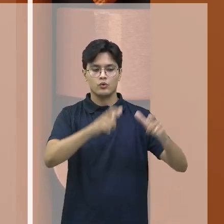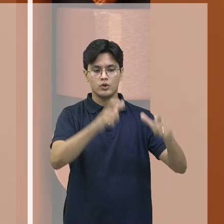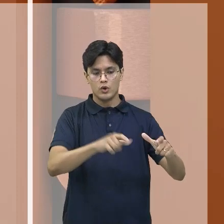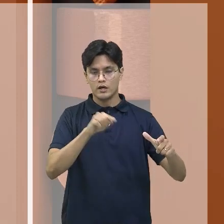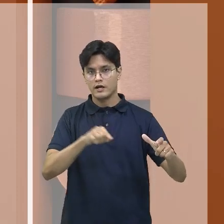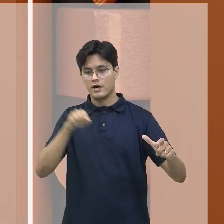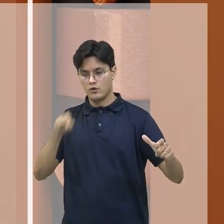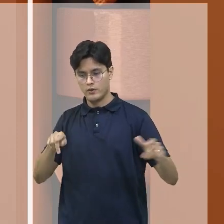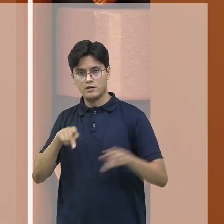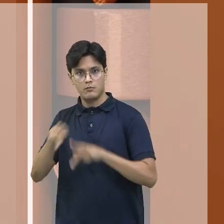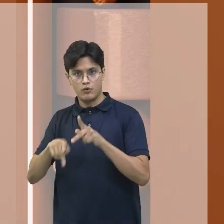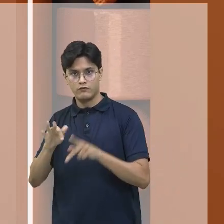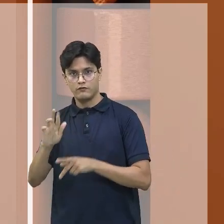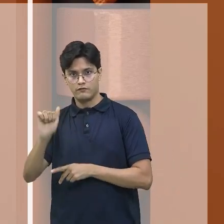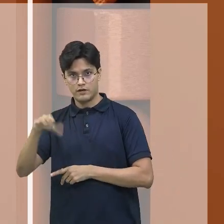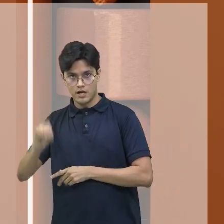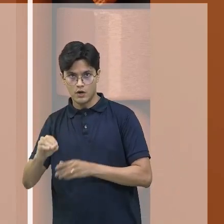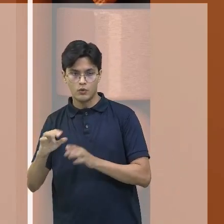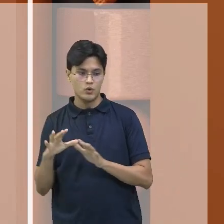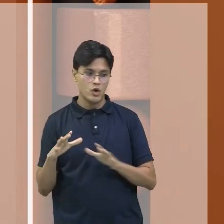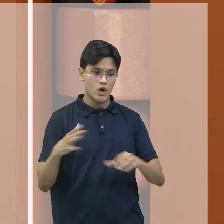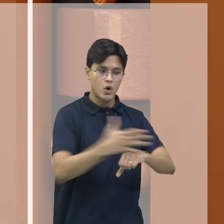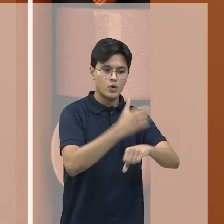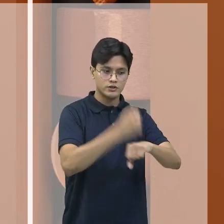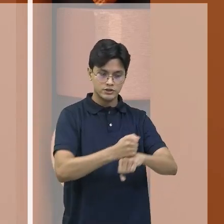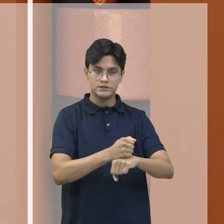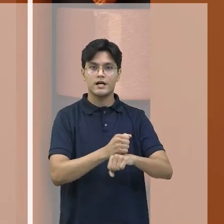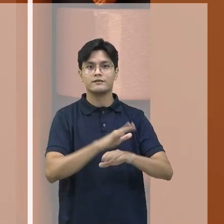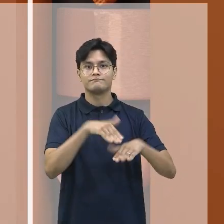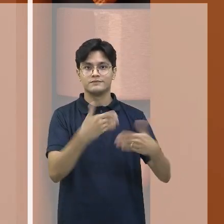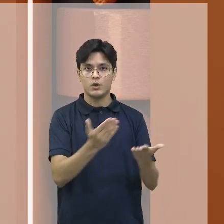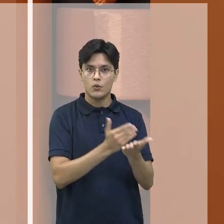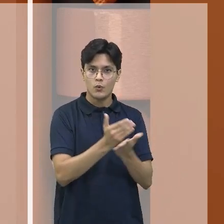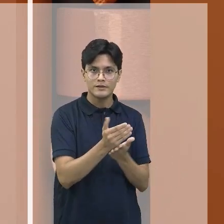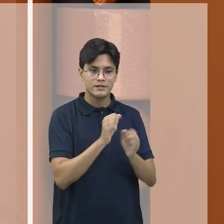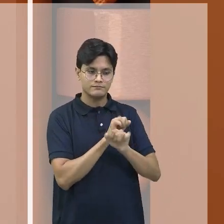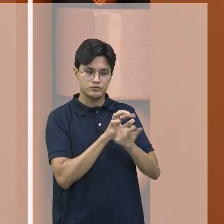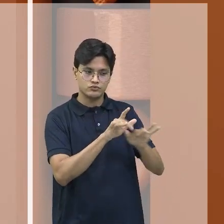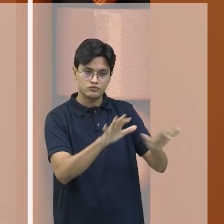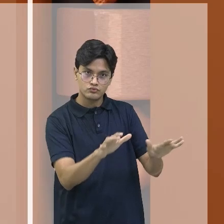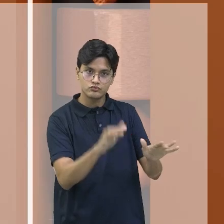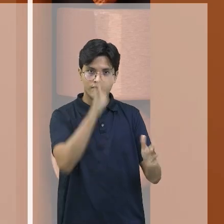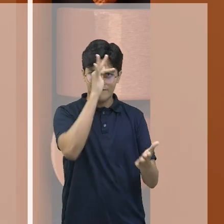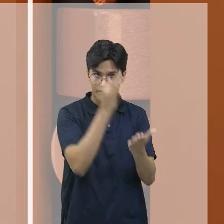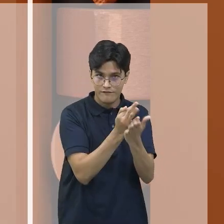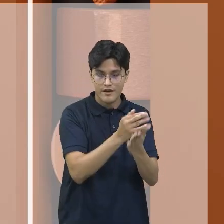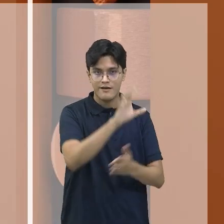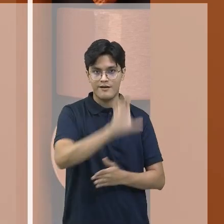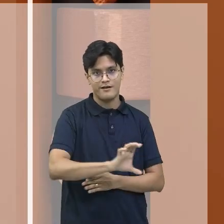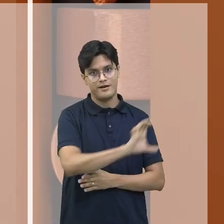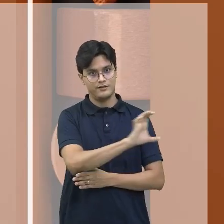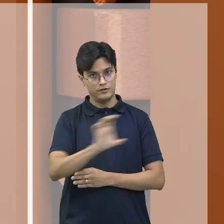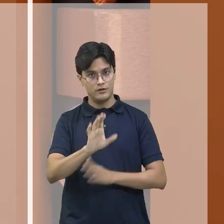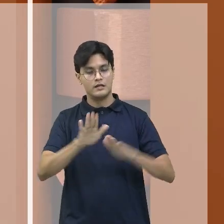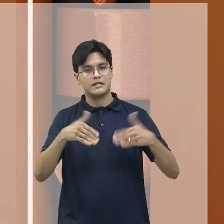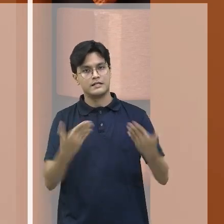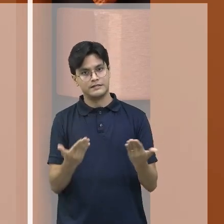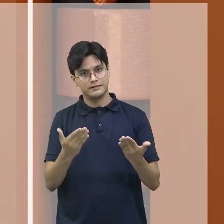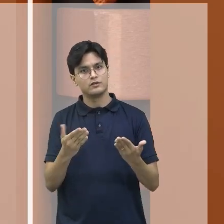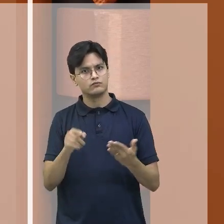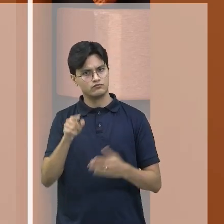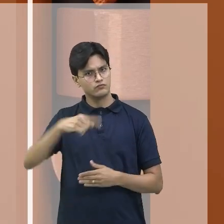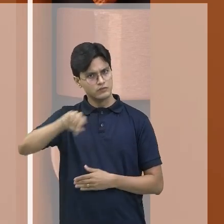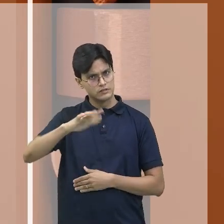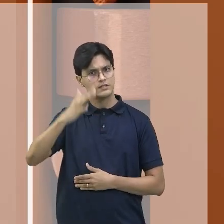vai também fazer o quê? A expansão, então, da fé católica. E aí vocês começam, então, a compreender, tá certo? Por